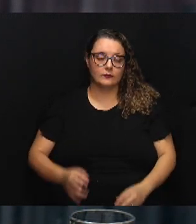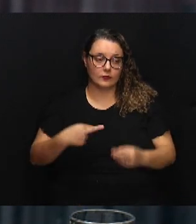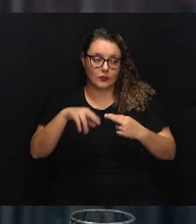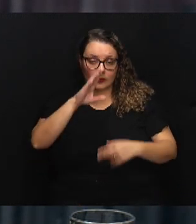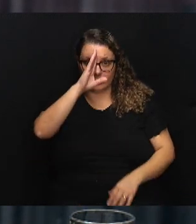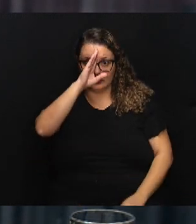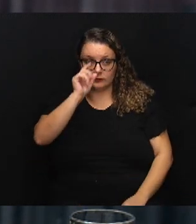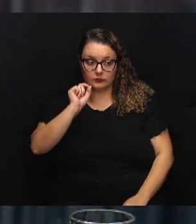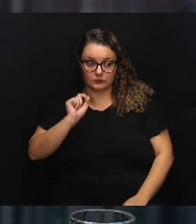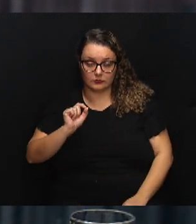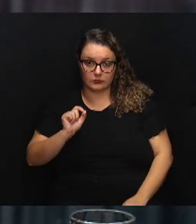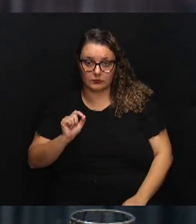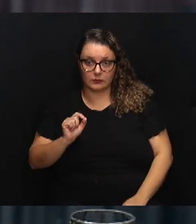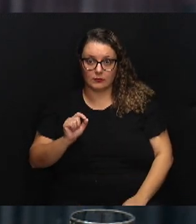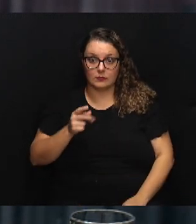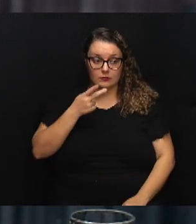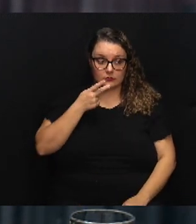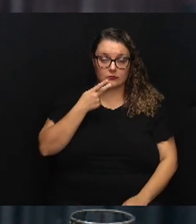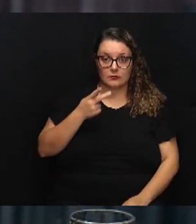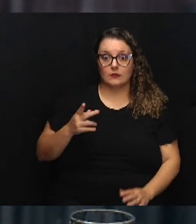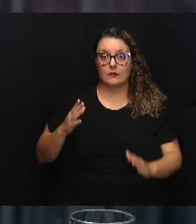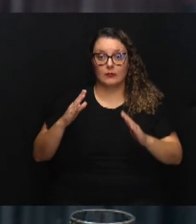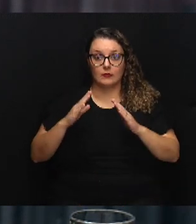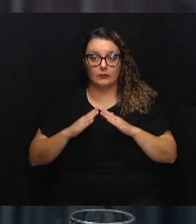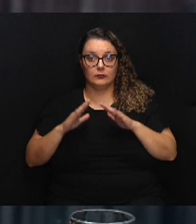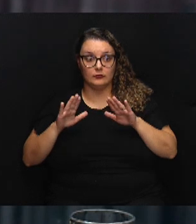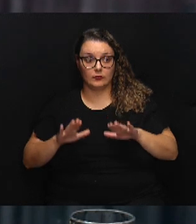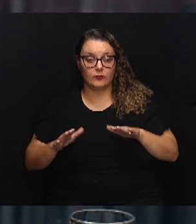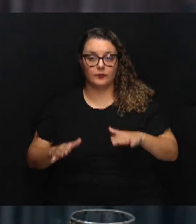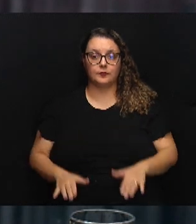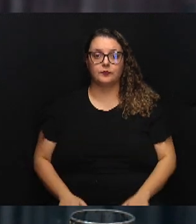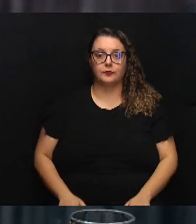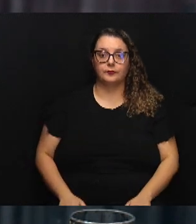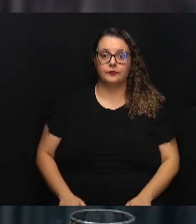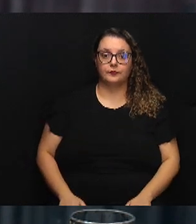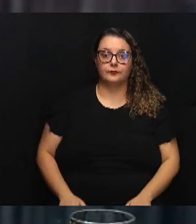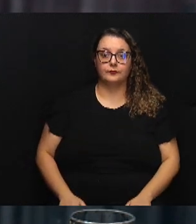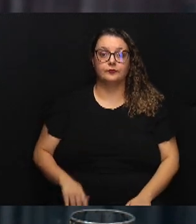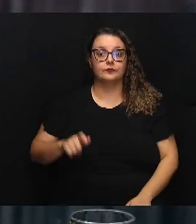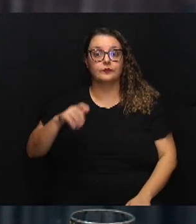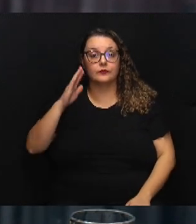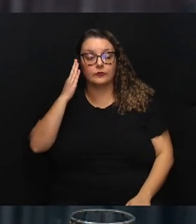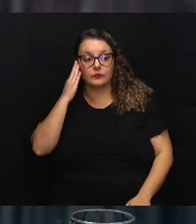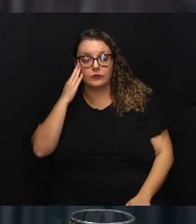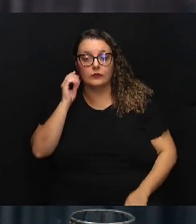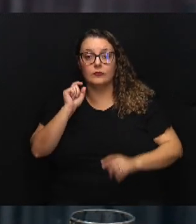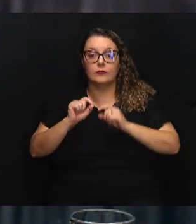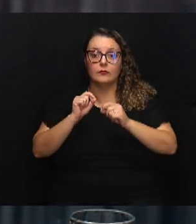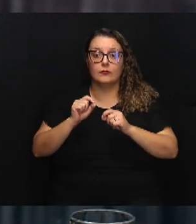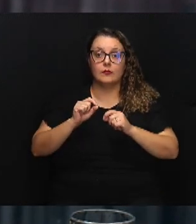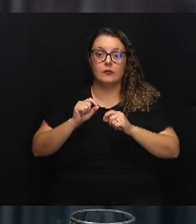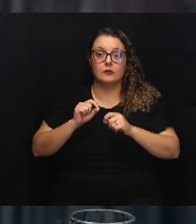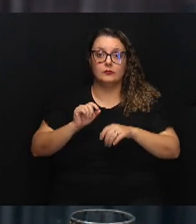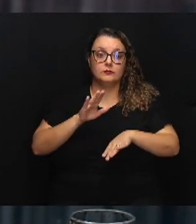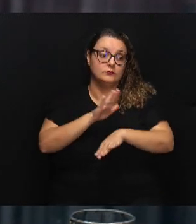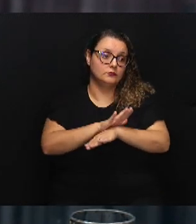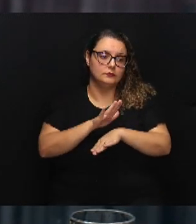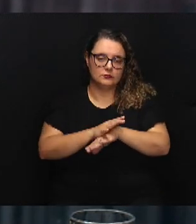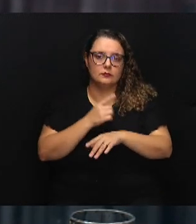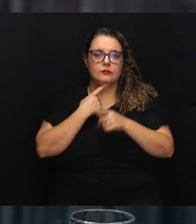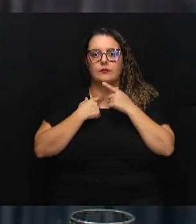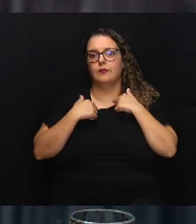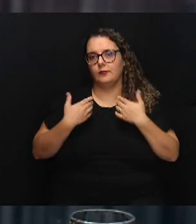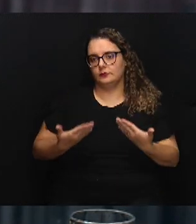principal você até comentou de ficar em casa, assim, é realmente a pessoa entender o que vai suprir a necessidade dela, né? É que